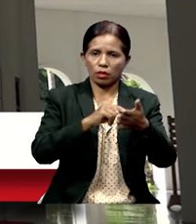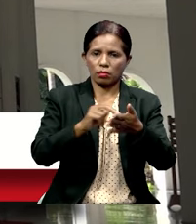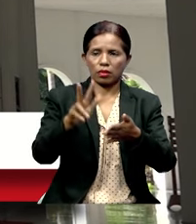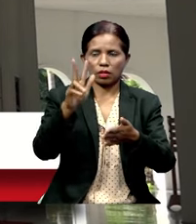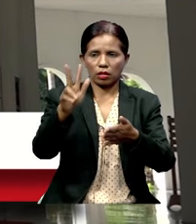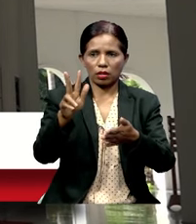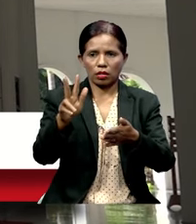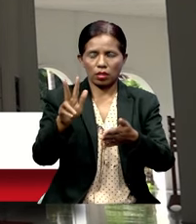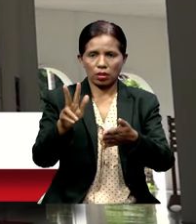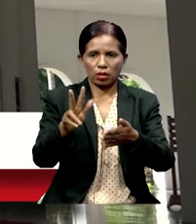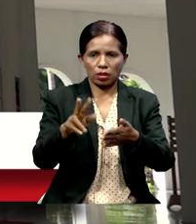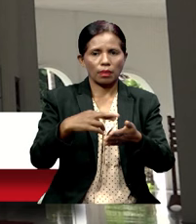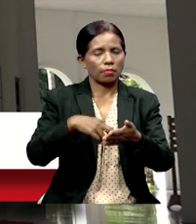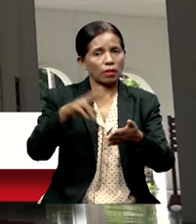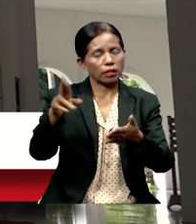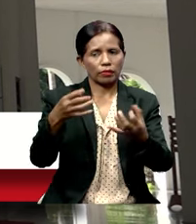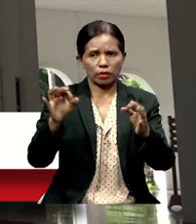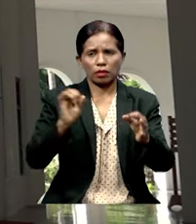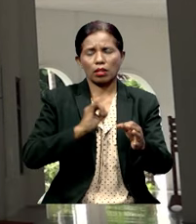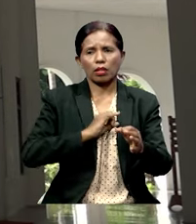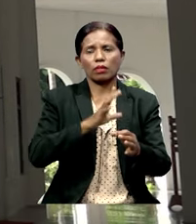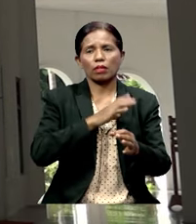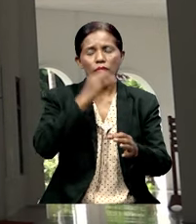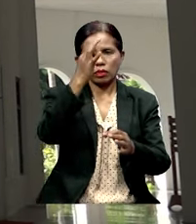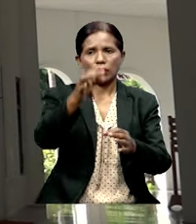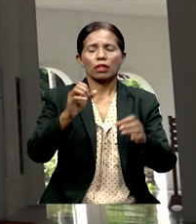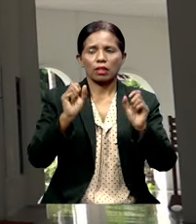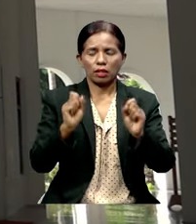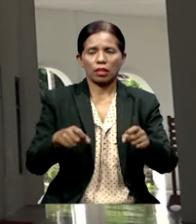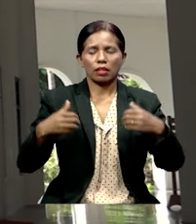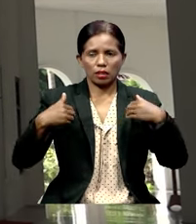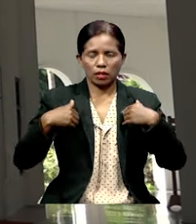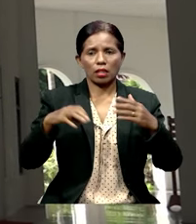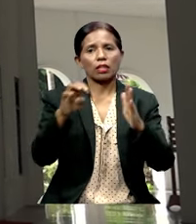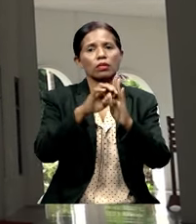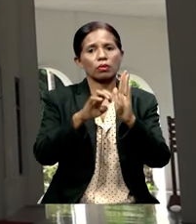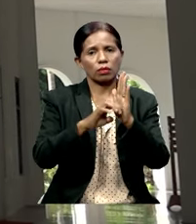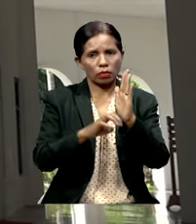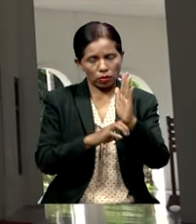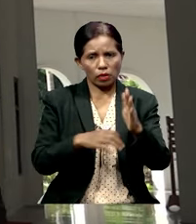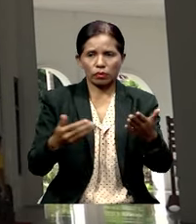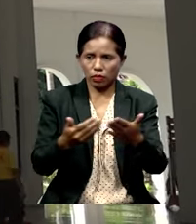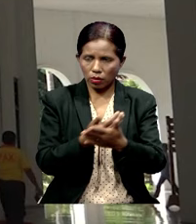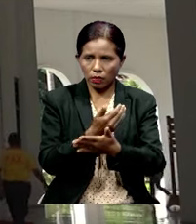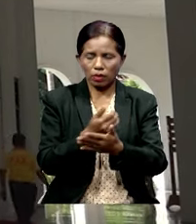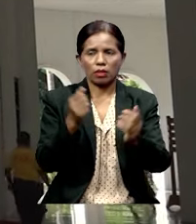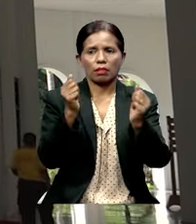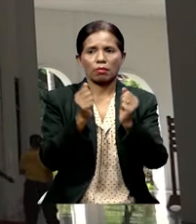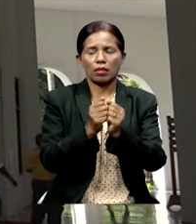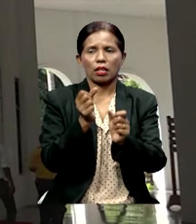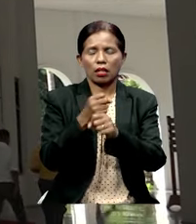foi ainda dar um passo a tiona, e ao espera que a Takbawa entenda a estrutura foi um, para o